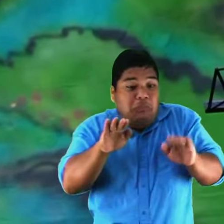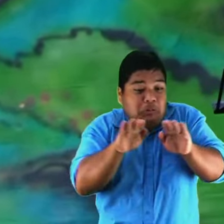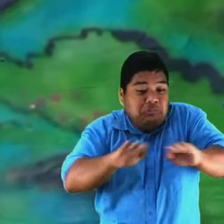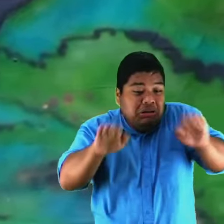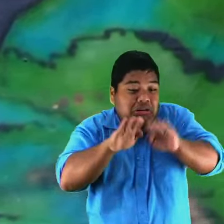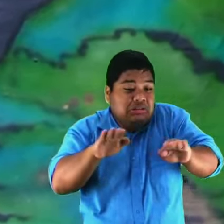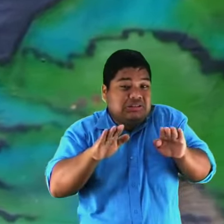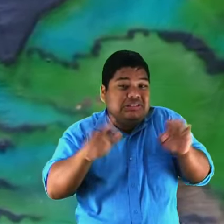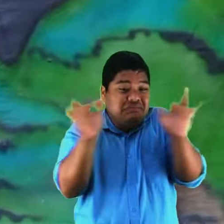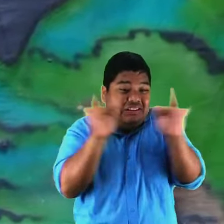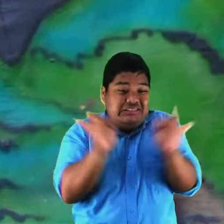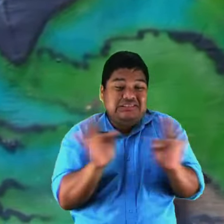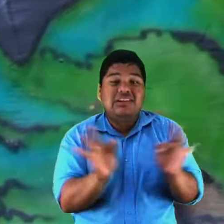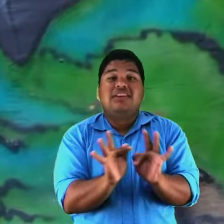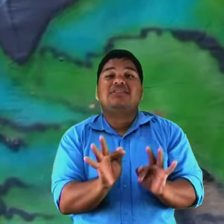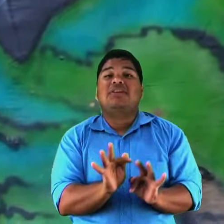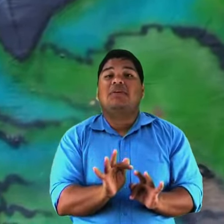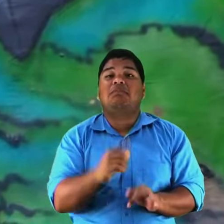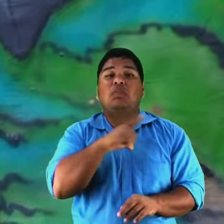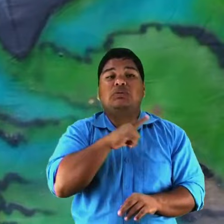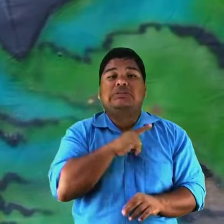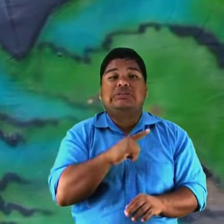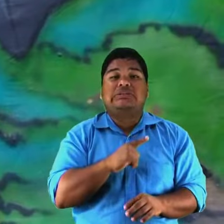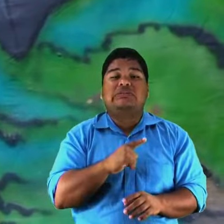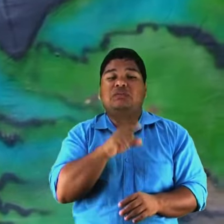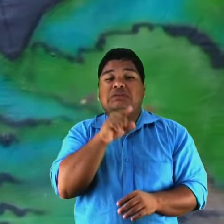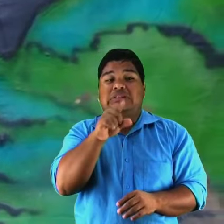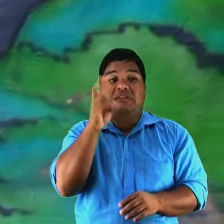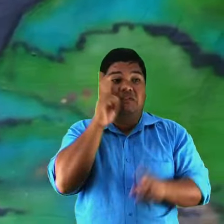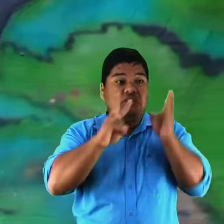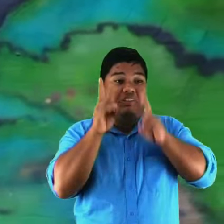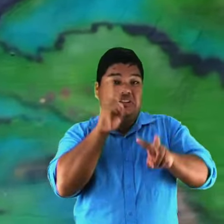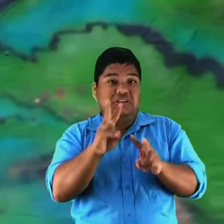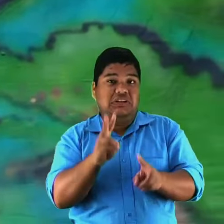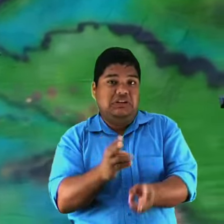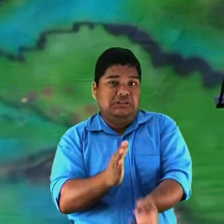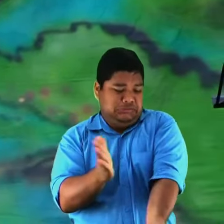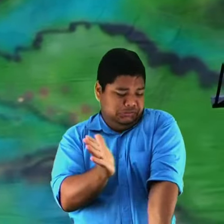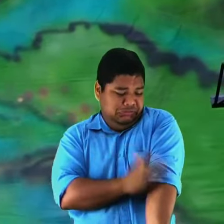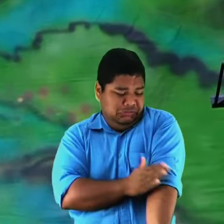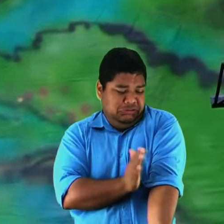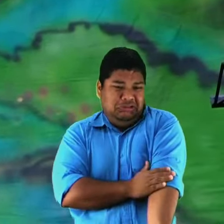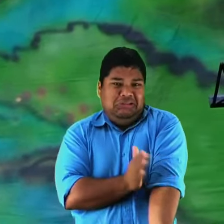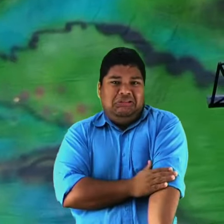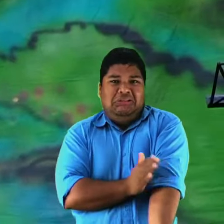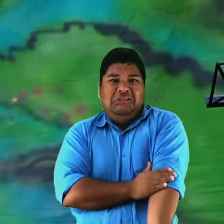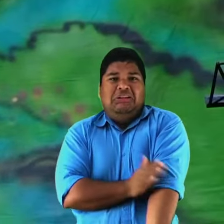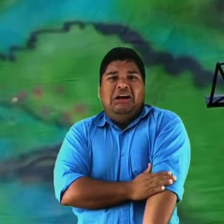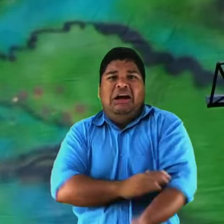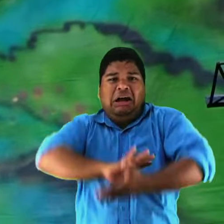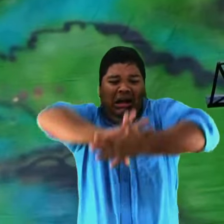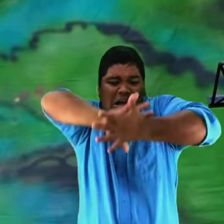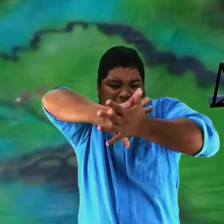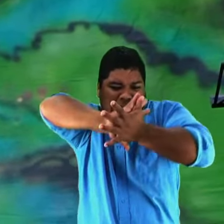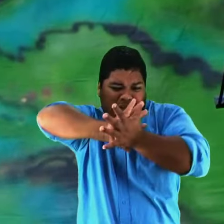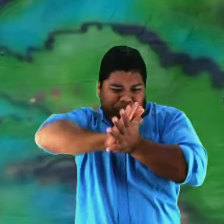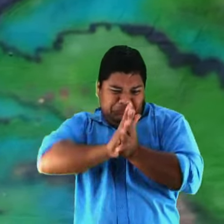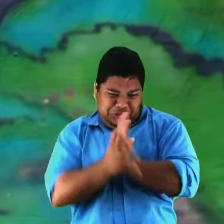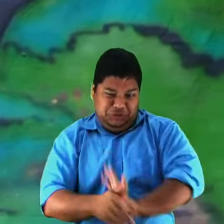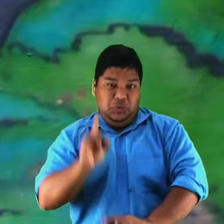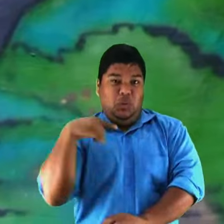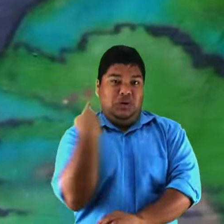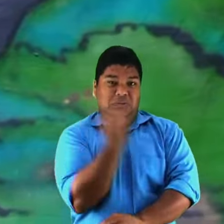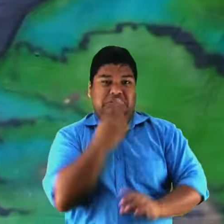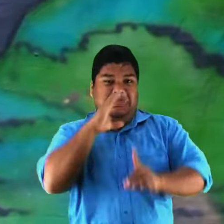E é por isso que você vê as drogas acabando com a nossa sociedade. Os transtornos